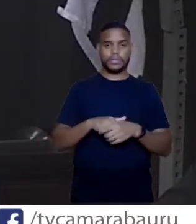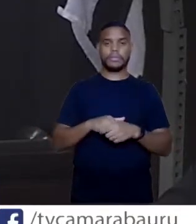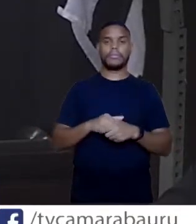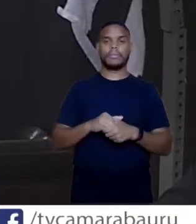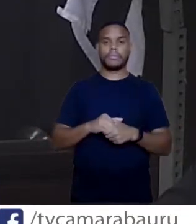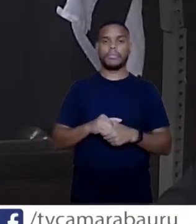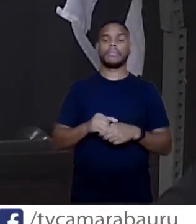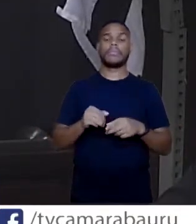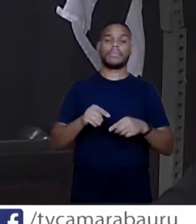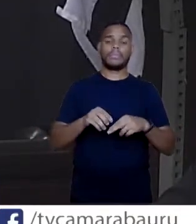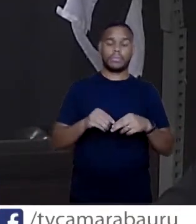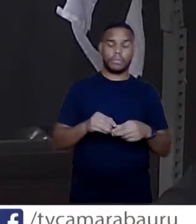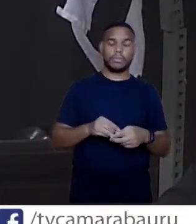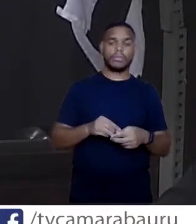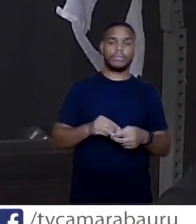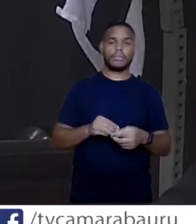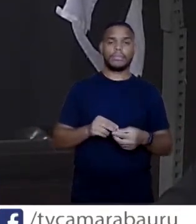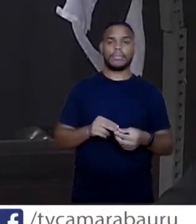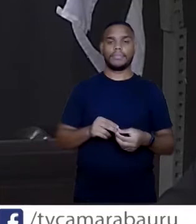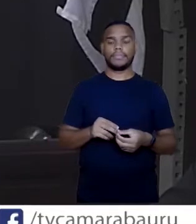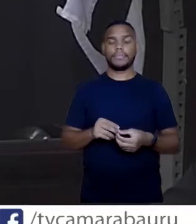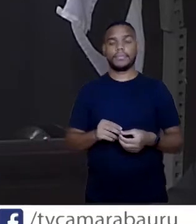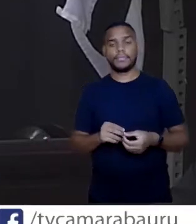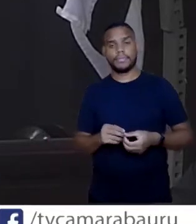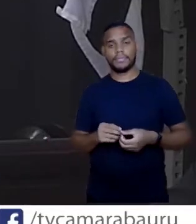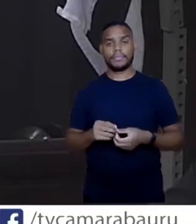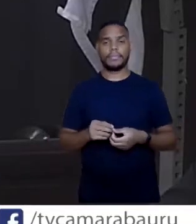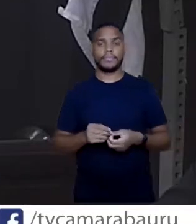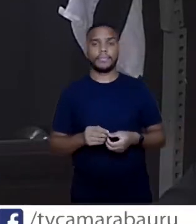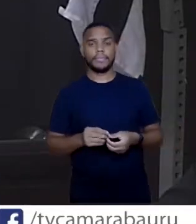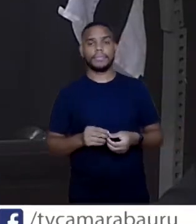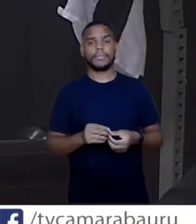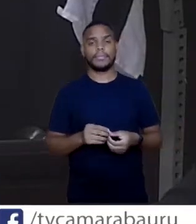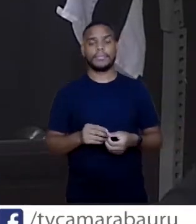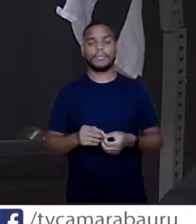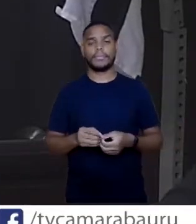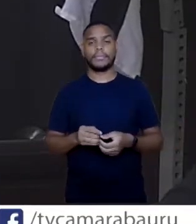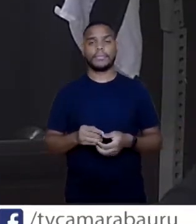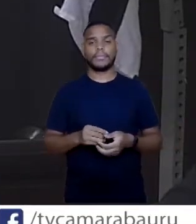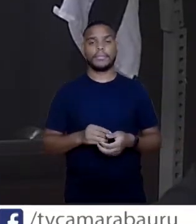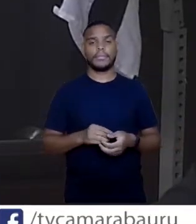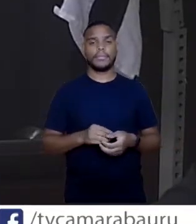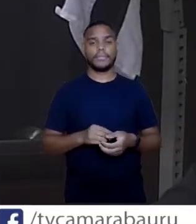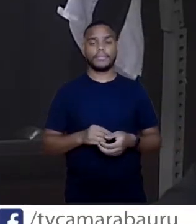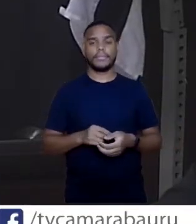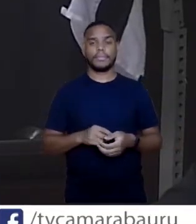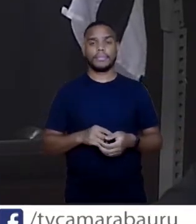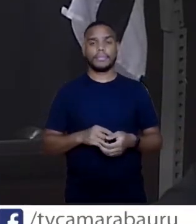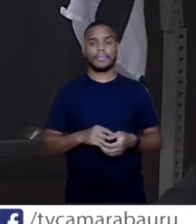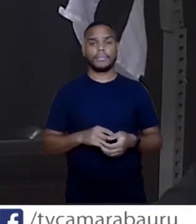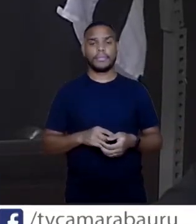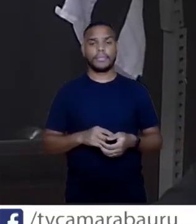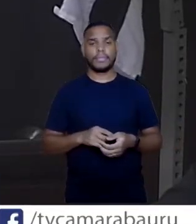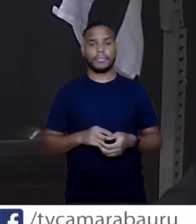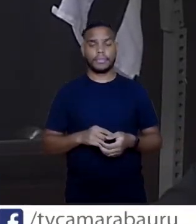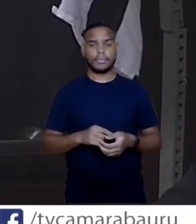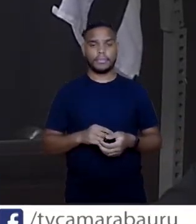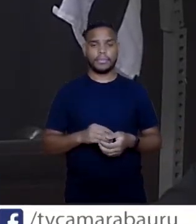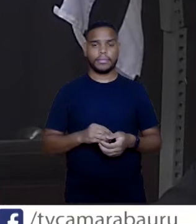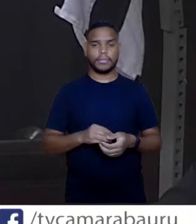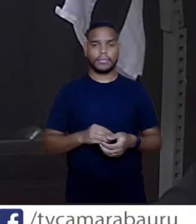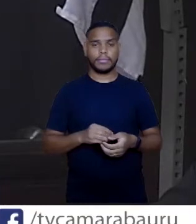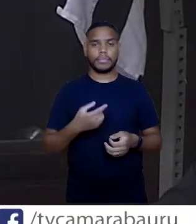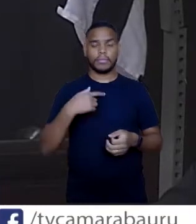diante e olha só comédia marquinhos cobra picadas de